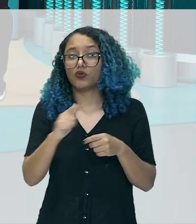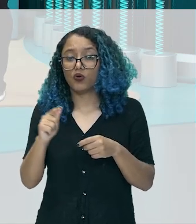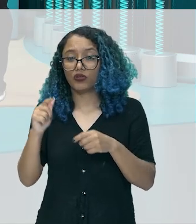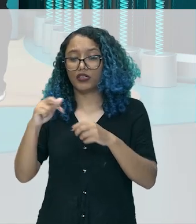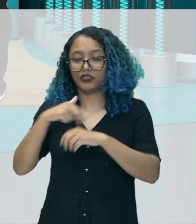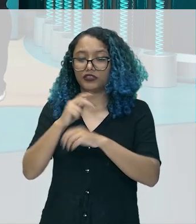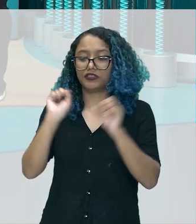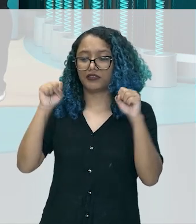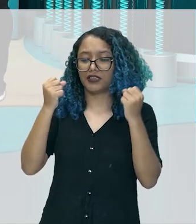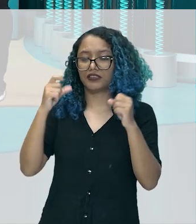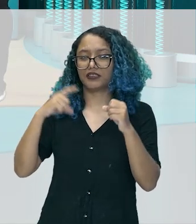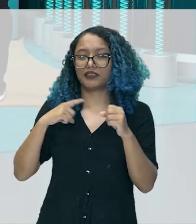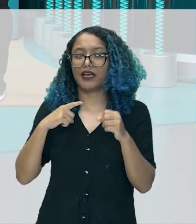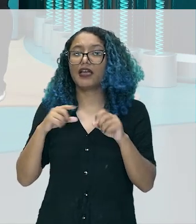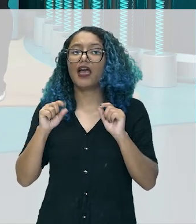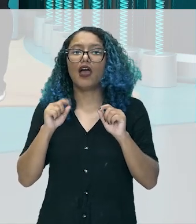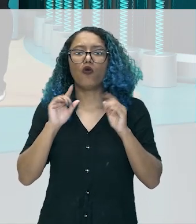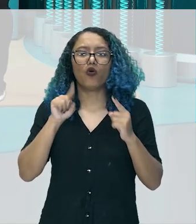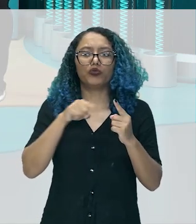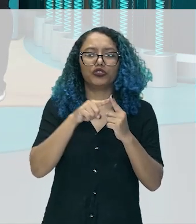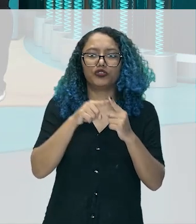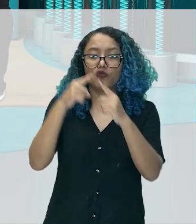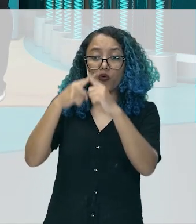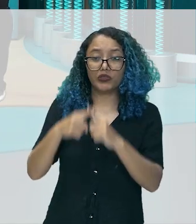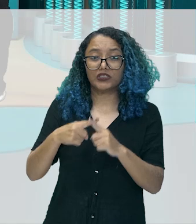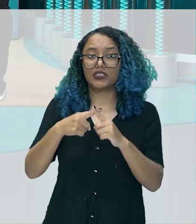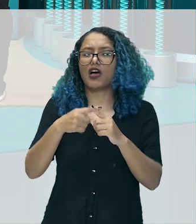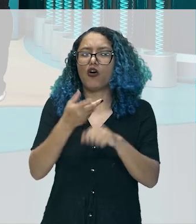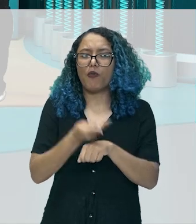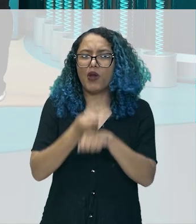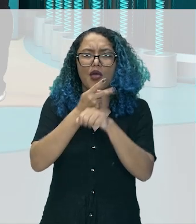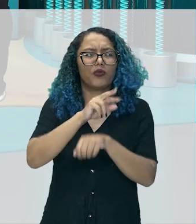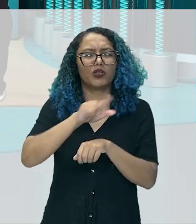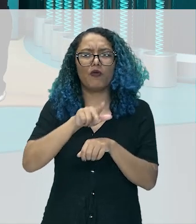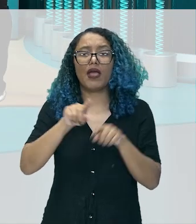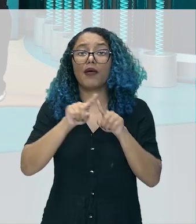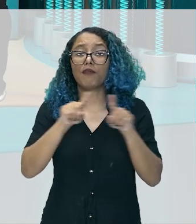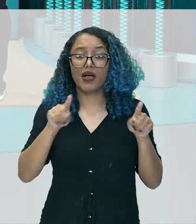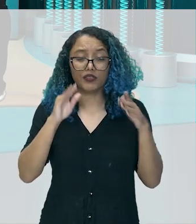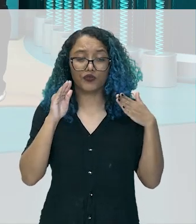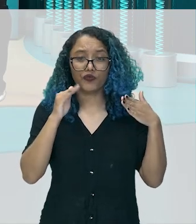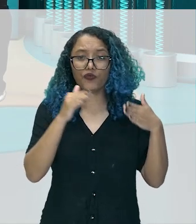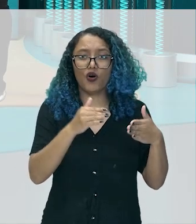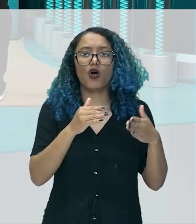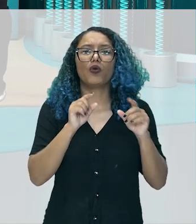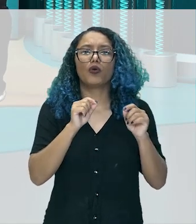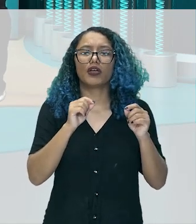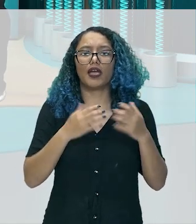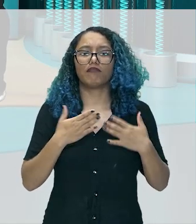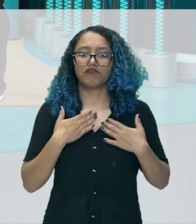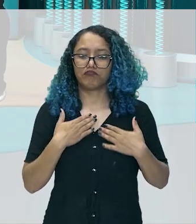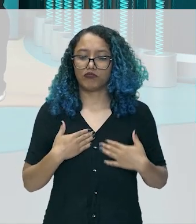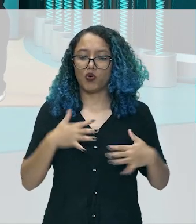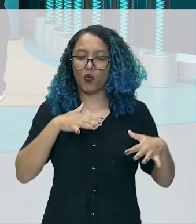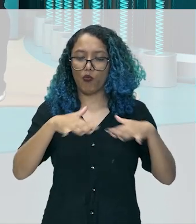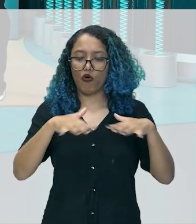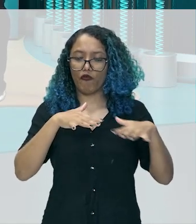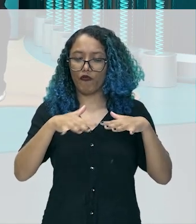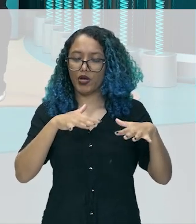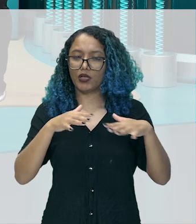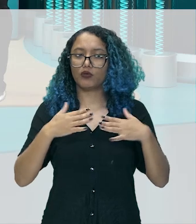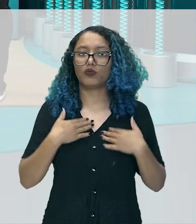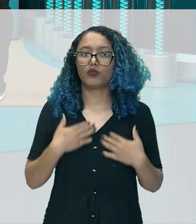para vocês perceberem aí que esse tipo de ginástica é mais voltado para a questão do quê? Da saúde. Então,